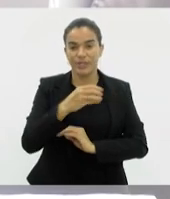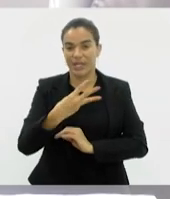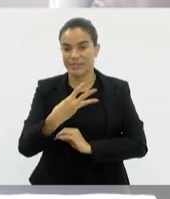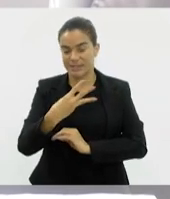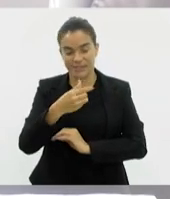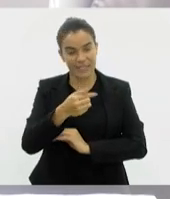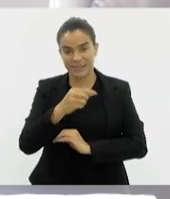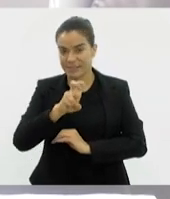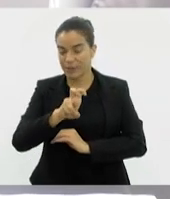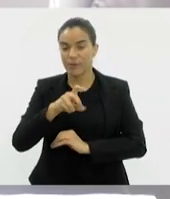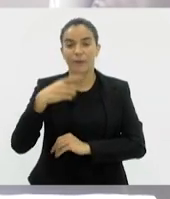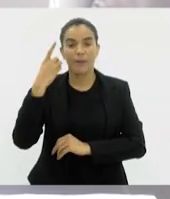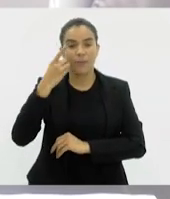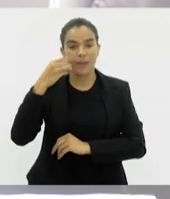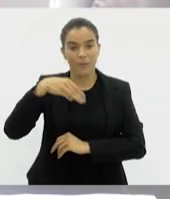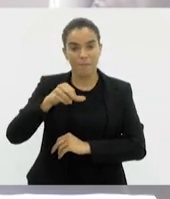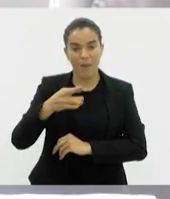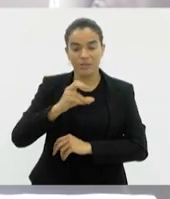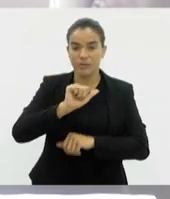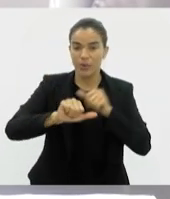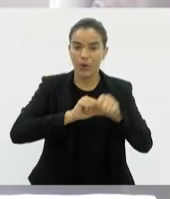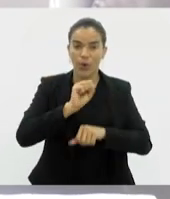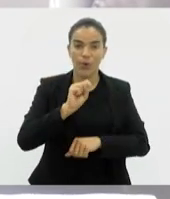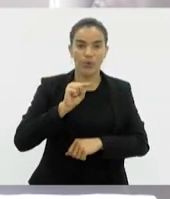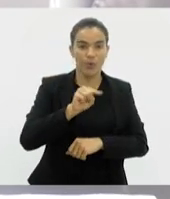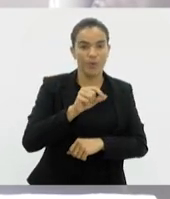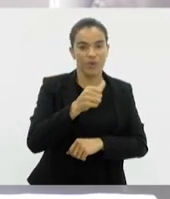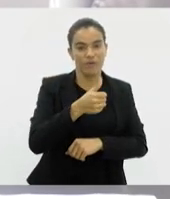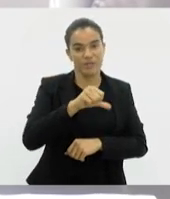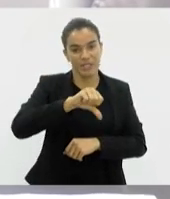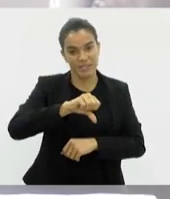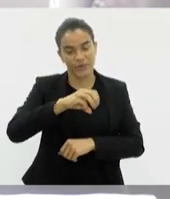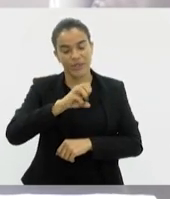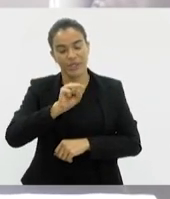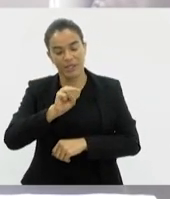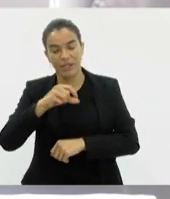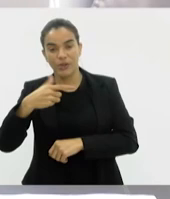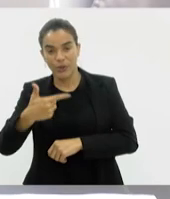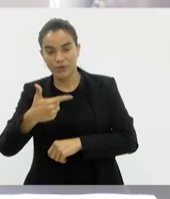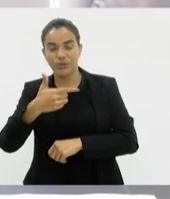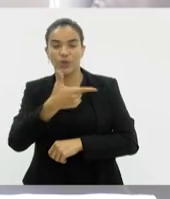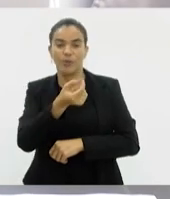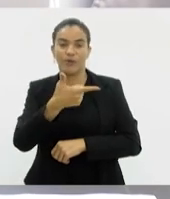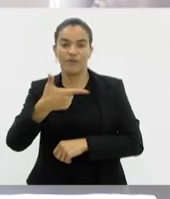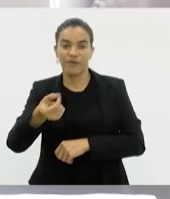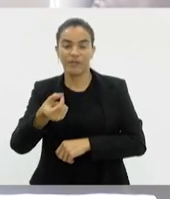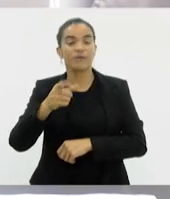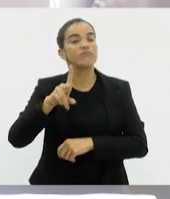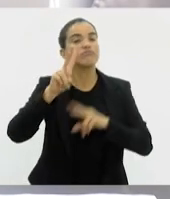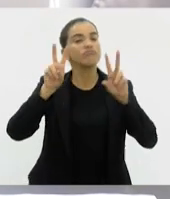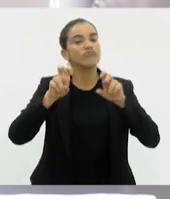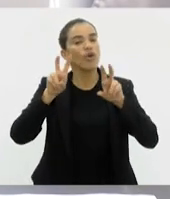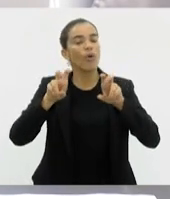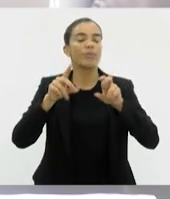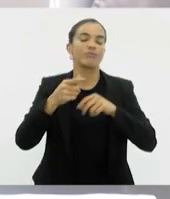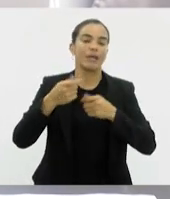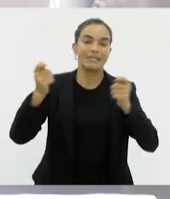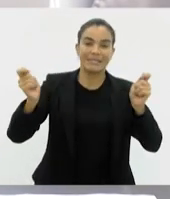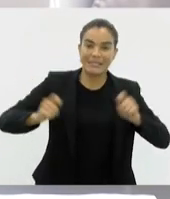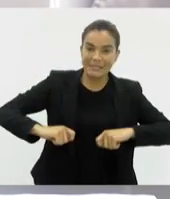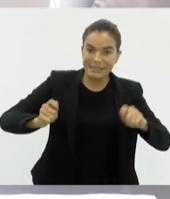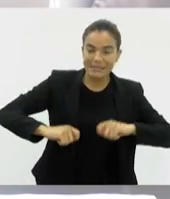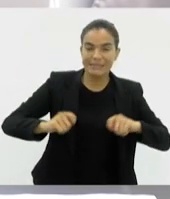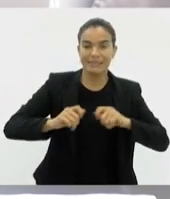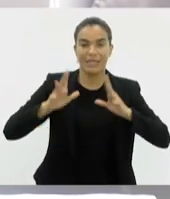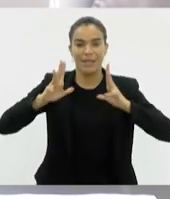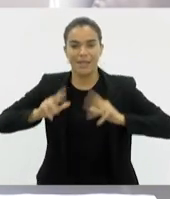de autoria do deputado Márcio Canella, que altera a Lei 8.982, de 20 de agosto de 2020, para dispor sobre as condições mínimas de segurança